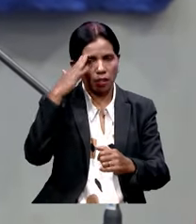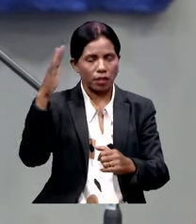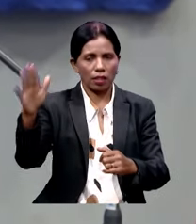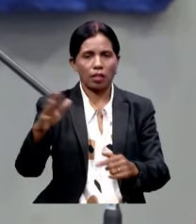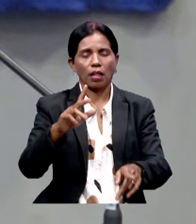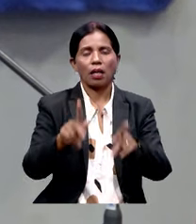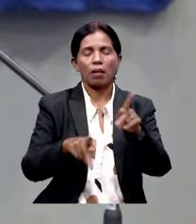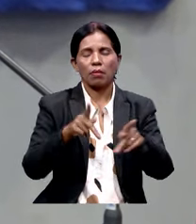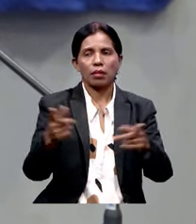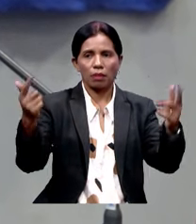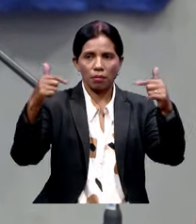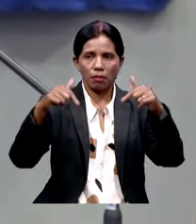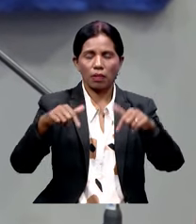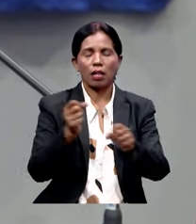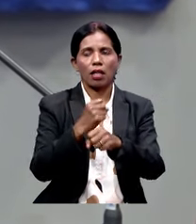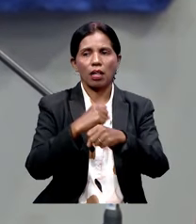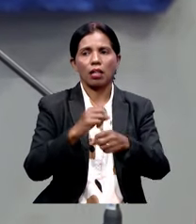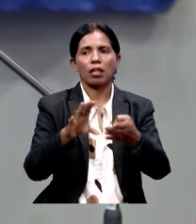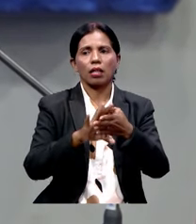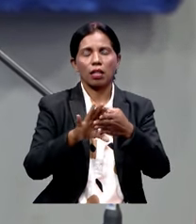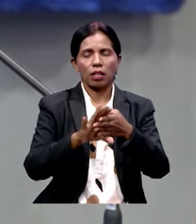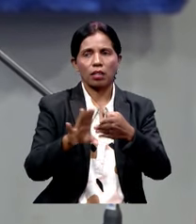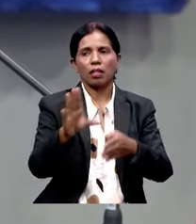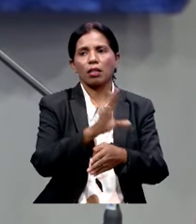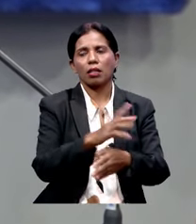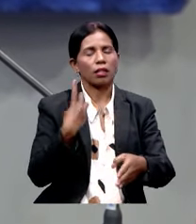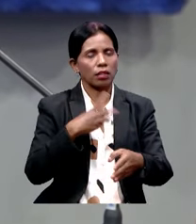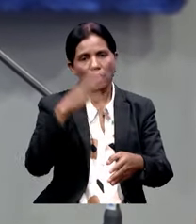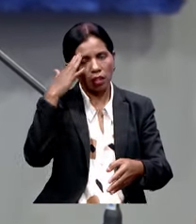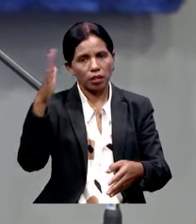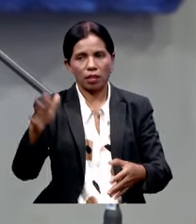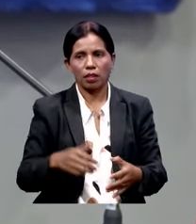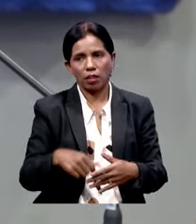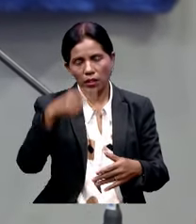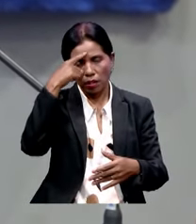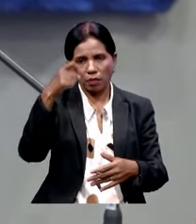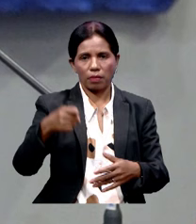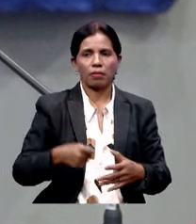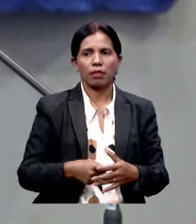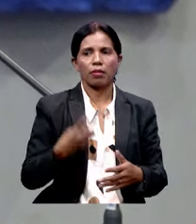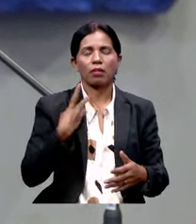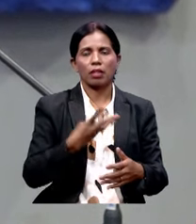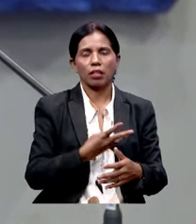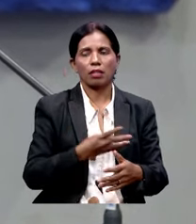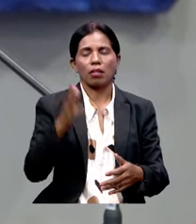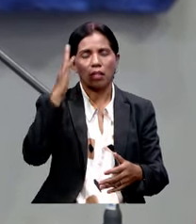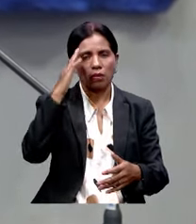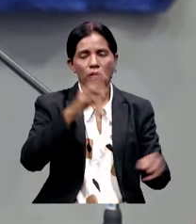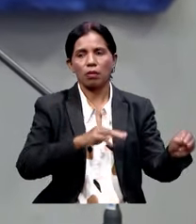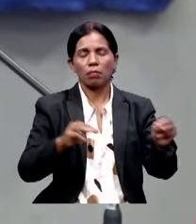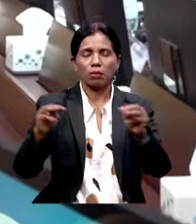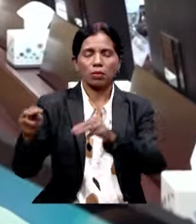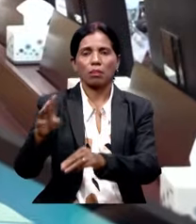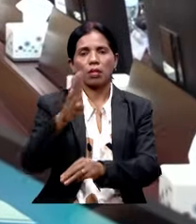malu sira ra liur mai trata de cartão para ela reta beneficiar ita la actualiza. Tamba nema ka ita hanoi atumuda ba